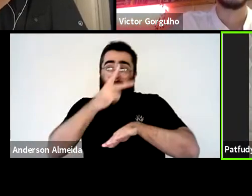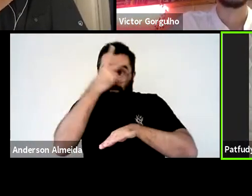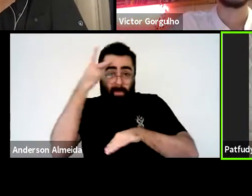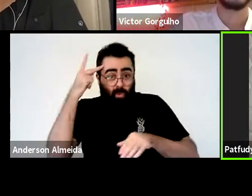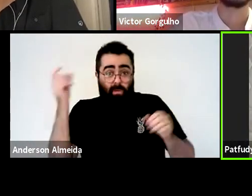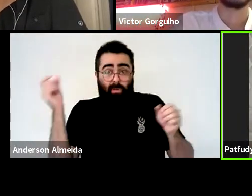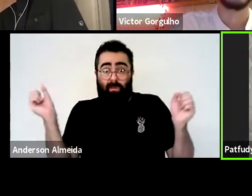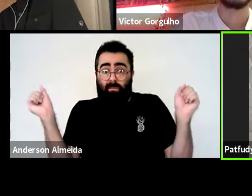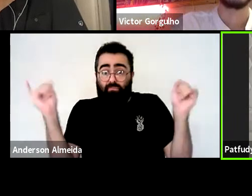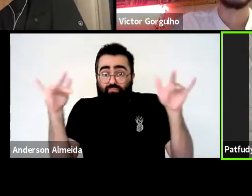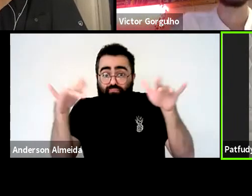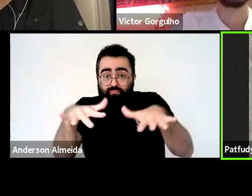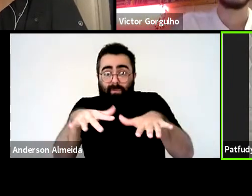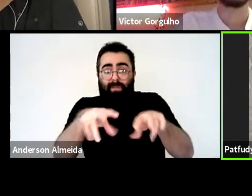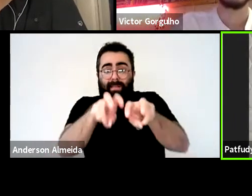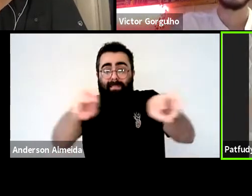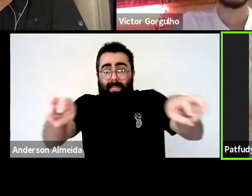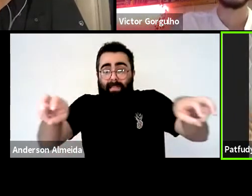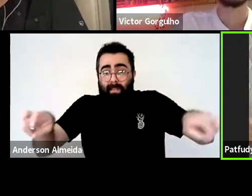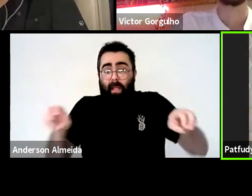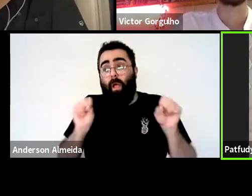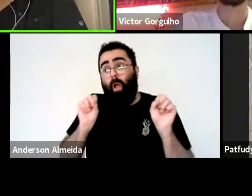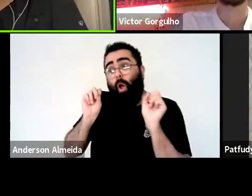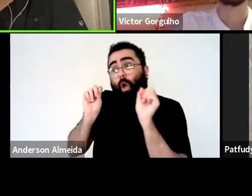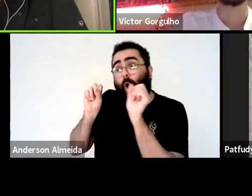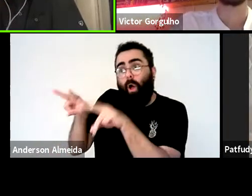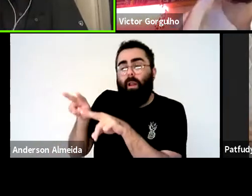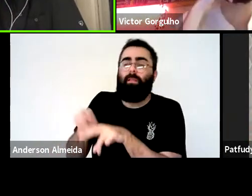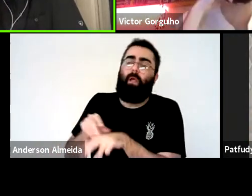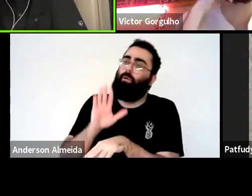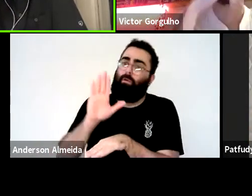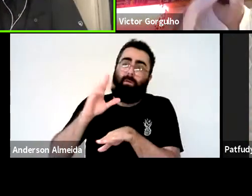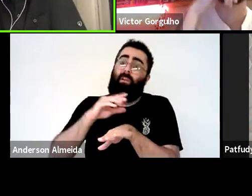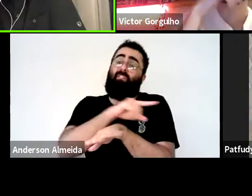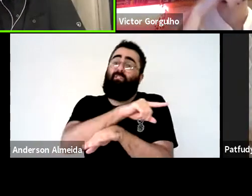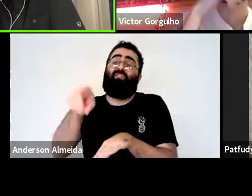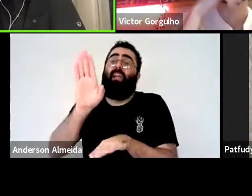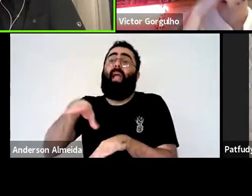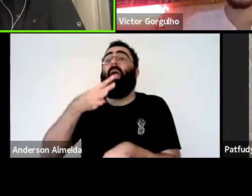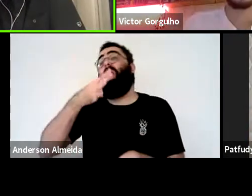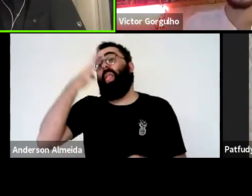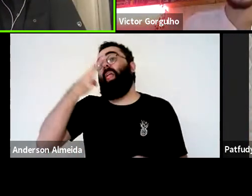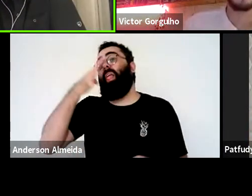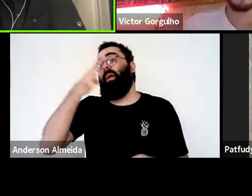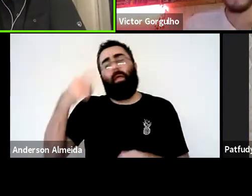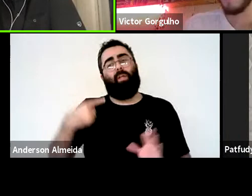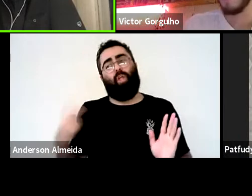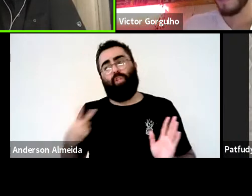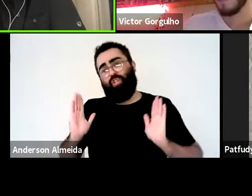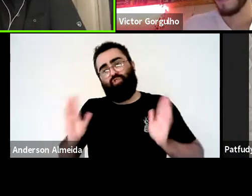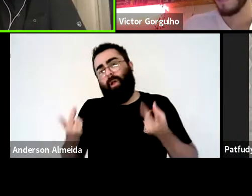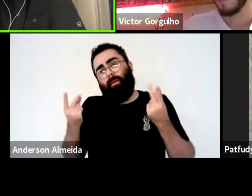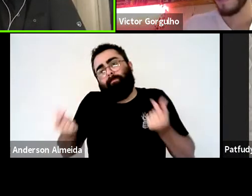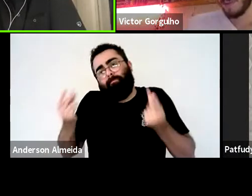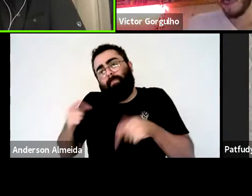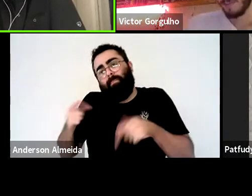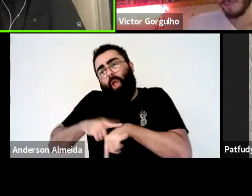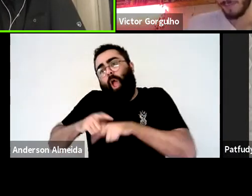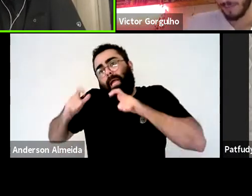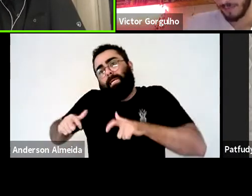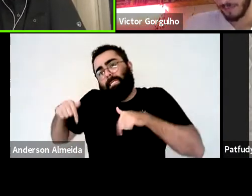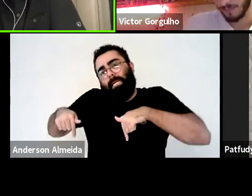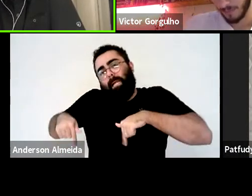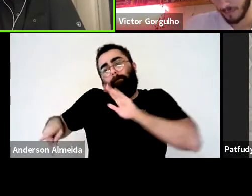realidade que elas estão entrando ali como intrusas, assim. Então, de Vocês estão. novo, eu acho que é muito interessante, porque é a afirmação de uma dimensão, e